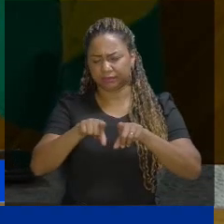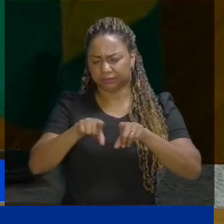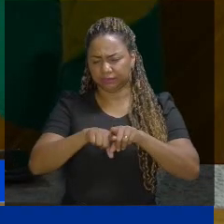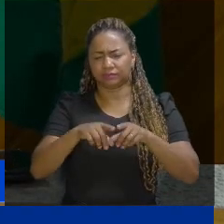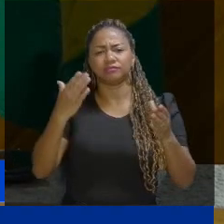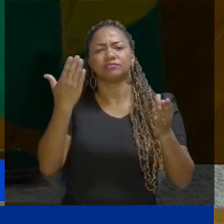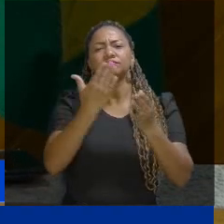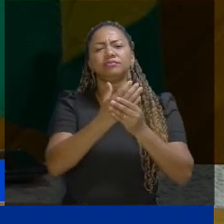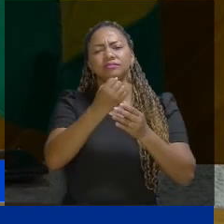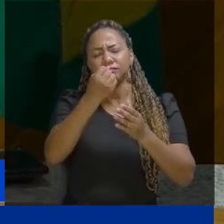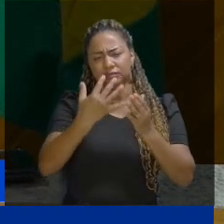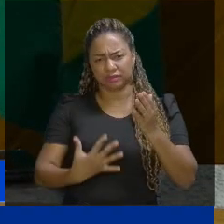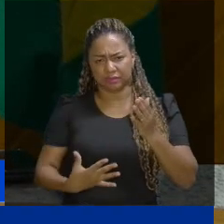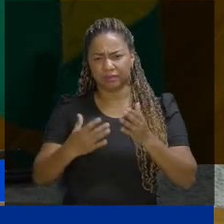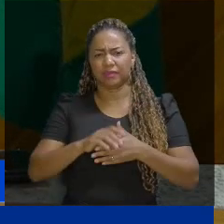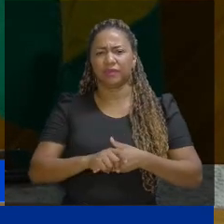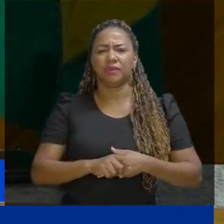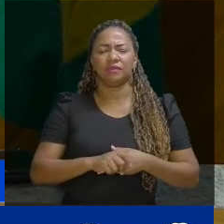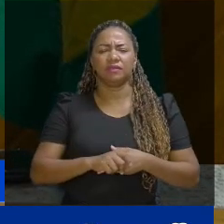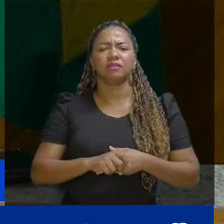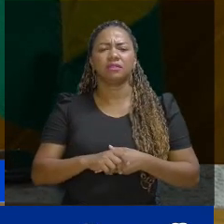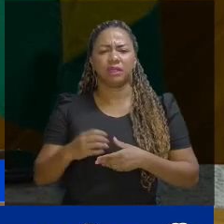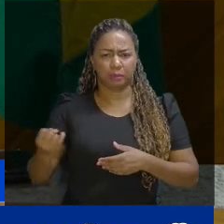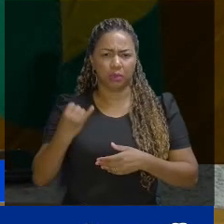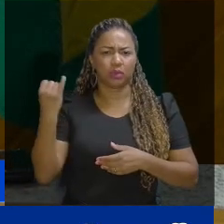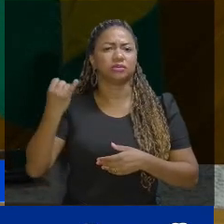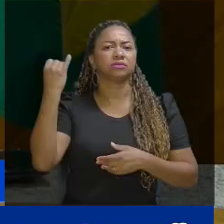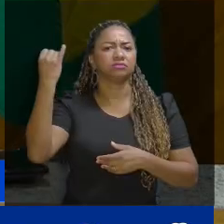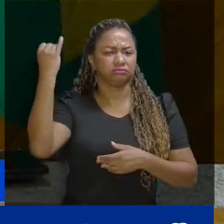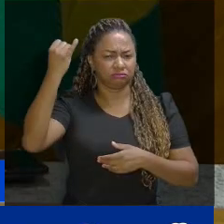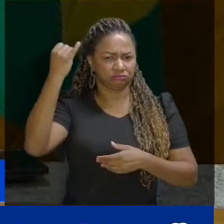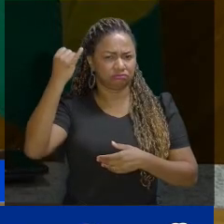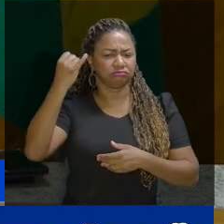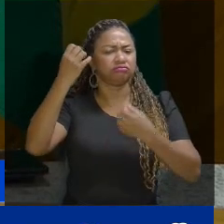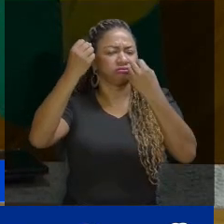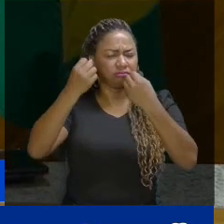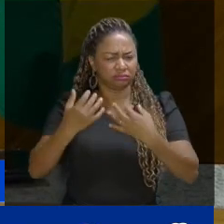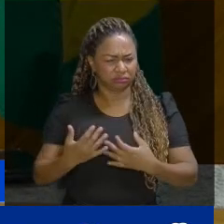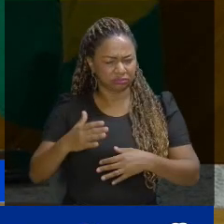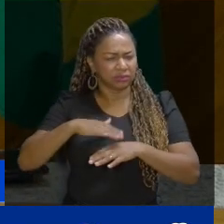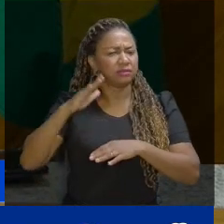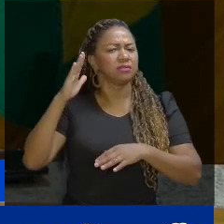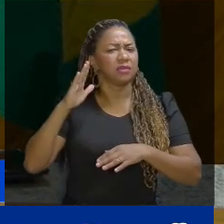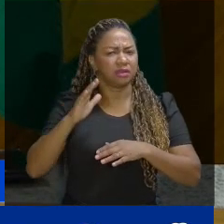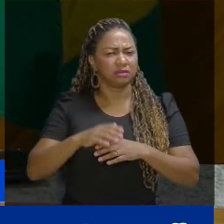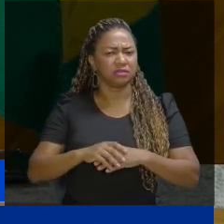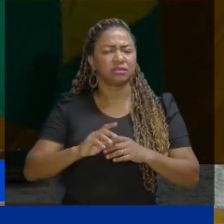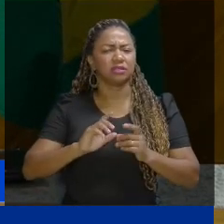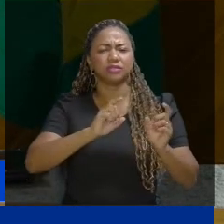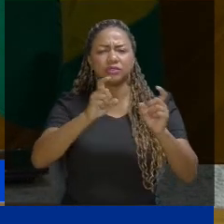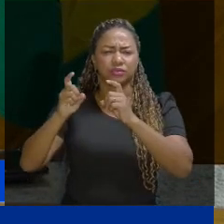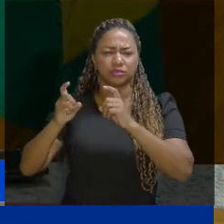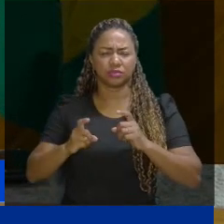dos embargos, mas é uma questão que é muito relevante e vem destacando isso, inclusive muito maior do que a discussão que diz respeito sobre